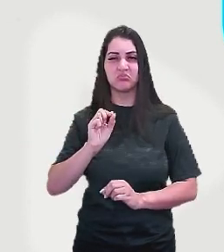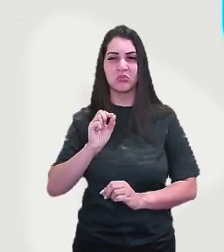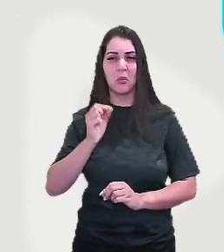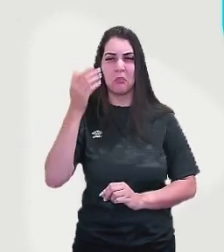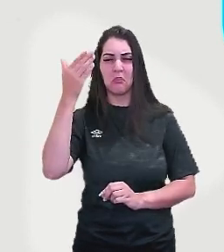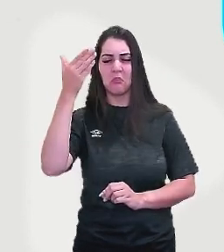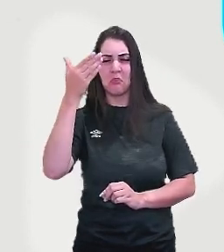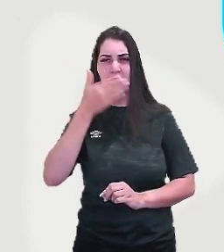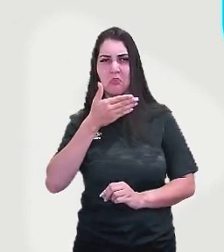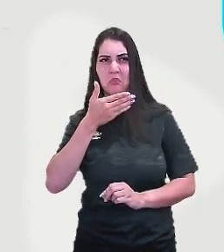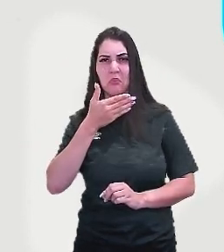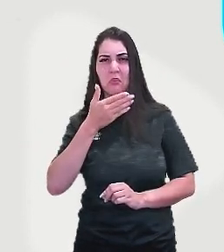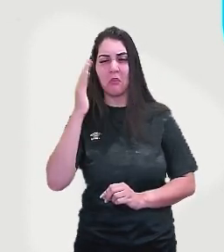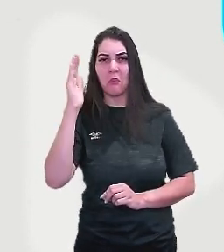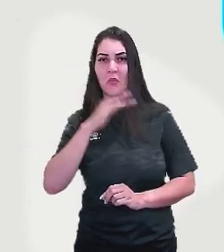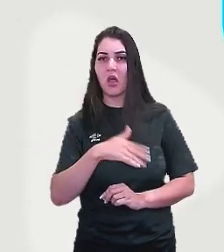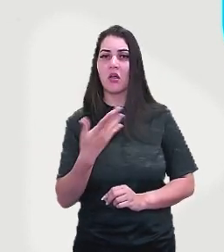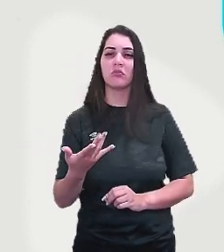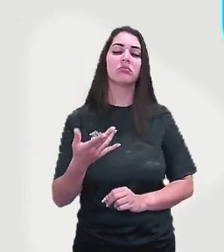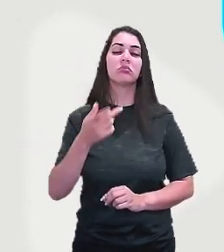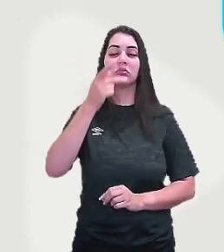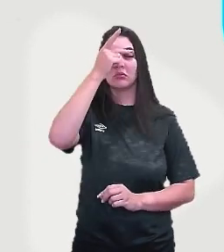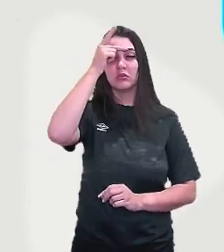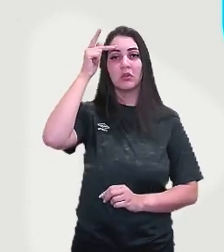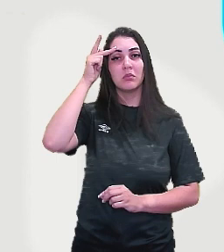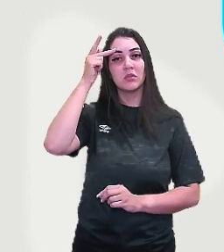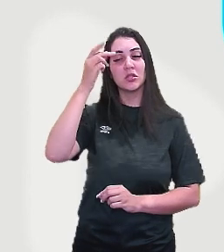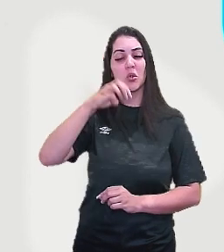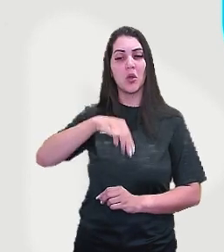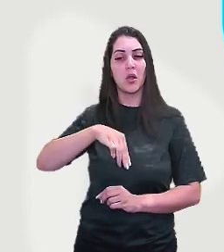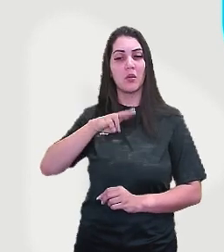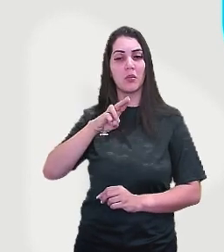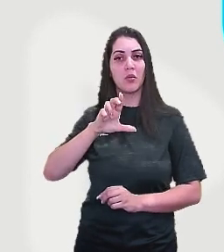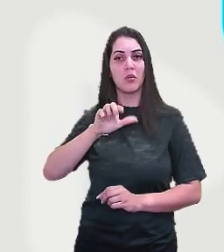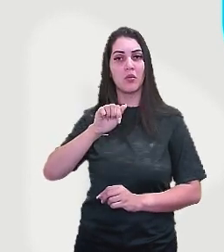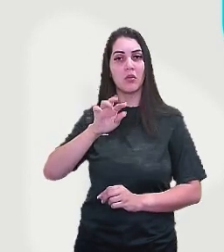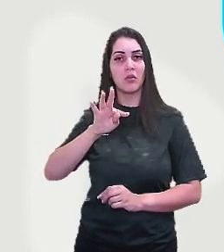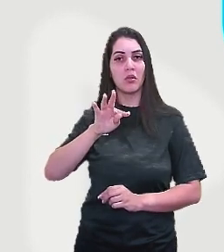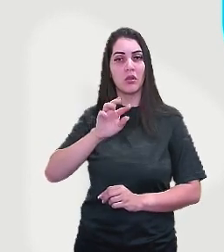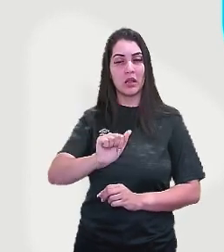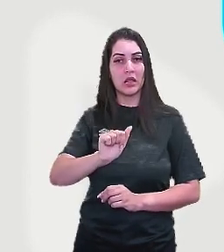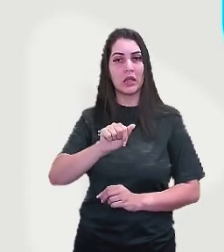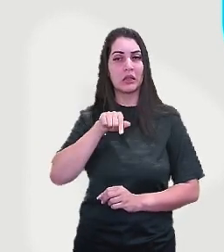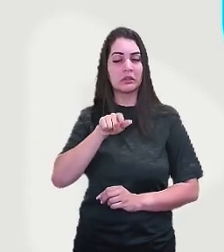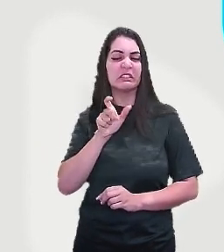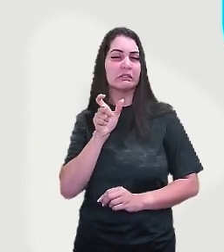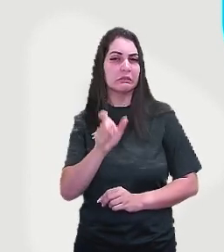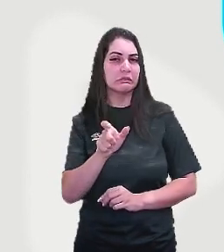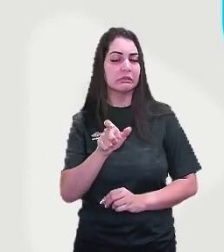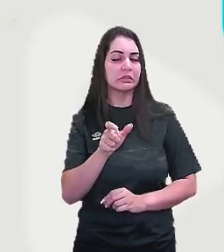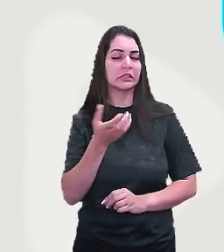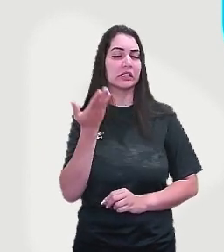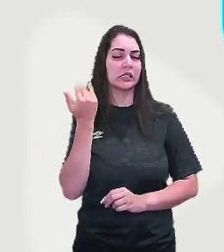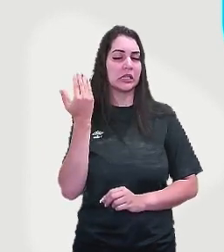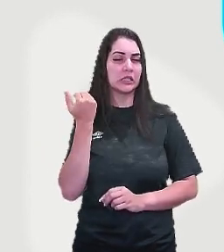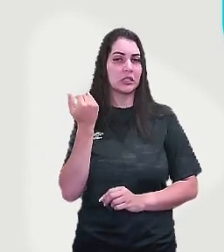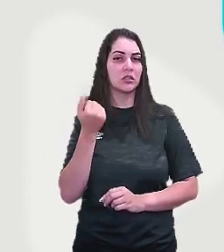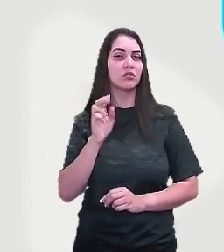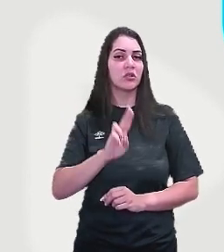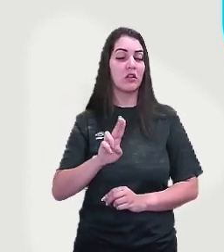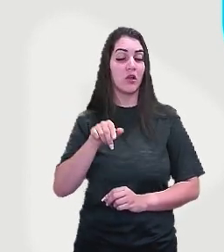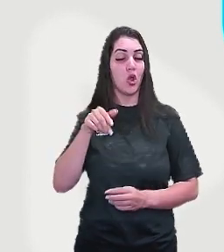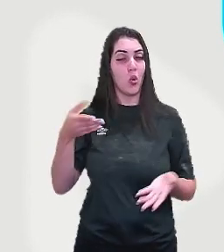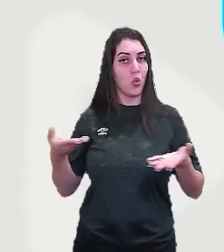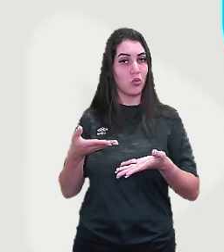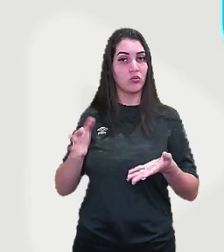olhos. Uma pessoa mulata, que hoje é um termo pejorativo, mas naquela época era o termo utilizado, era vista com mais